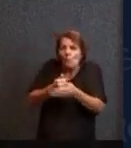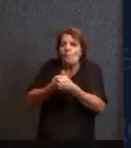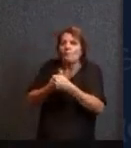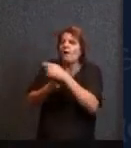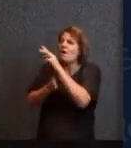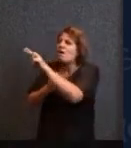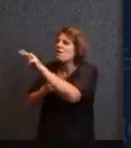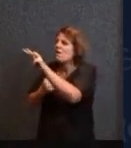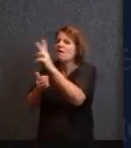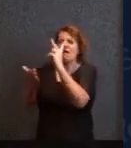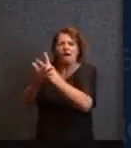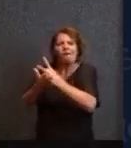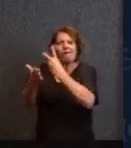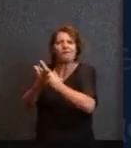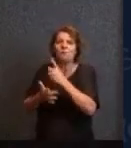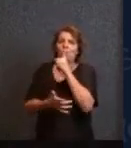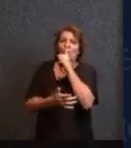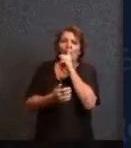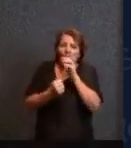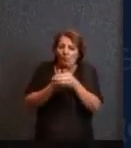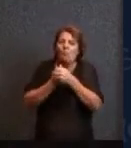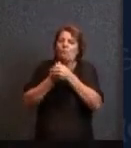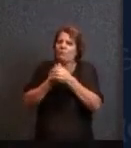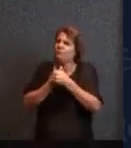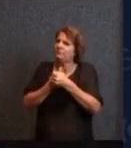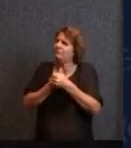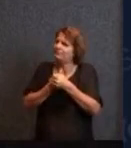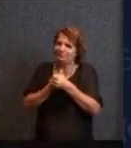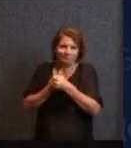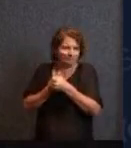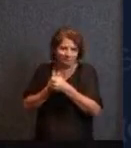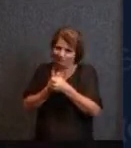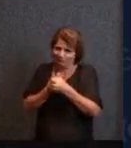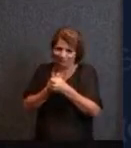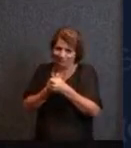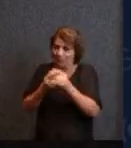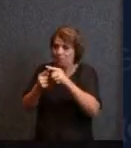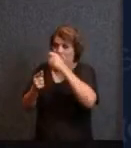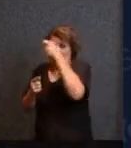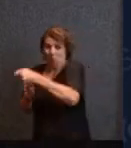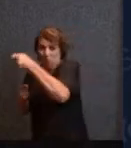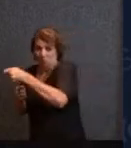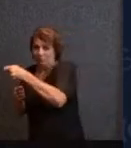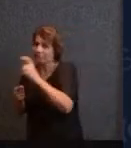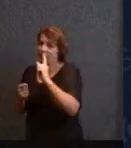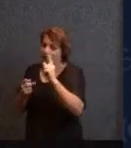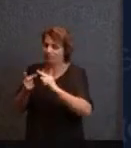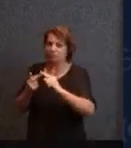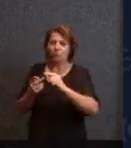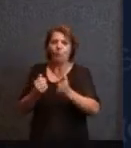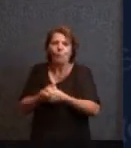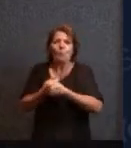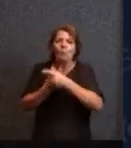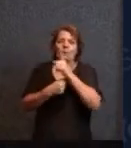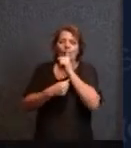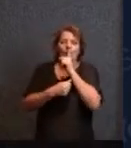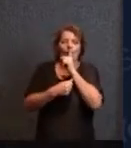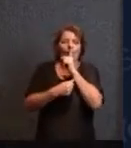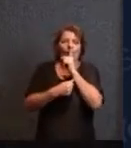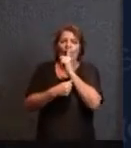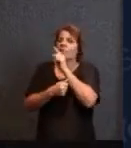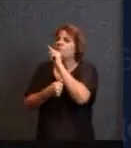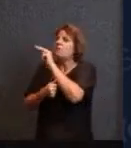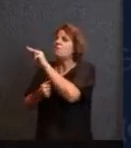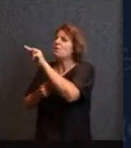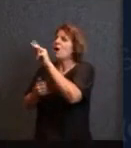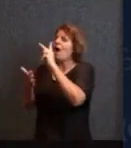veja questões que não deveriam estar acontecendo acontecerem e que se cale ou que deixe para